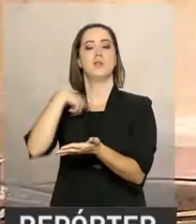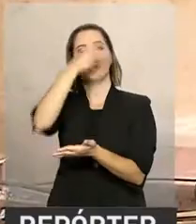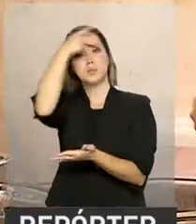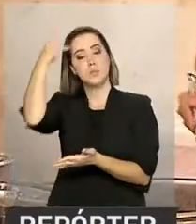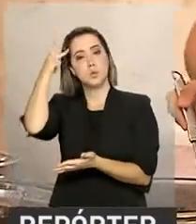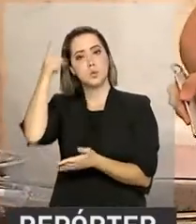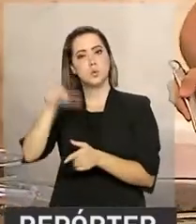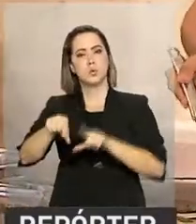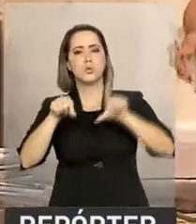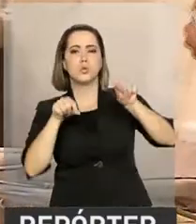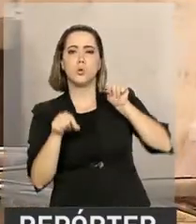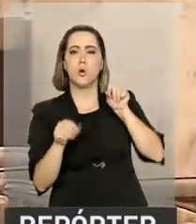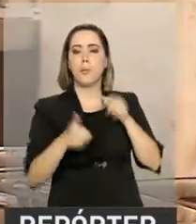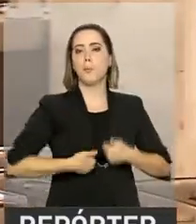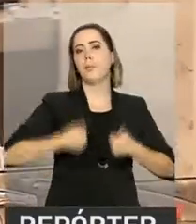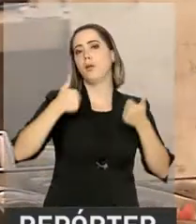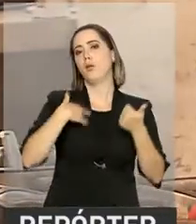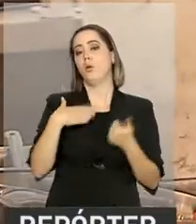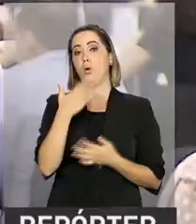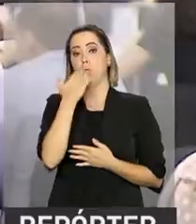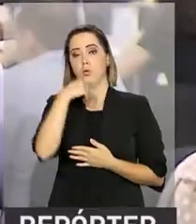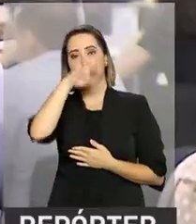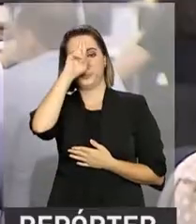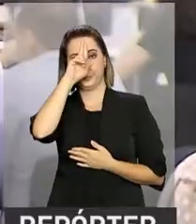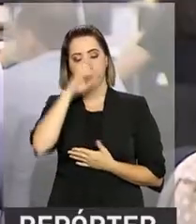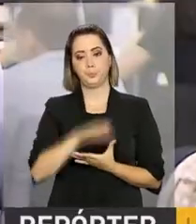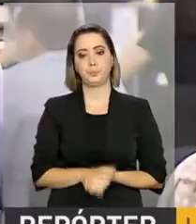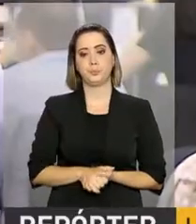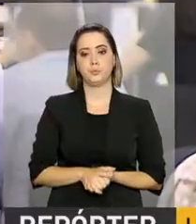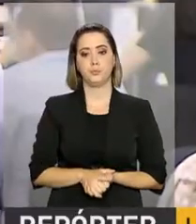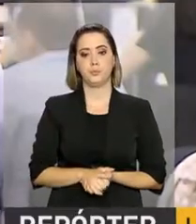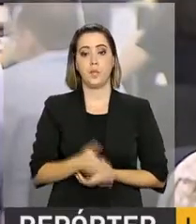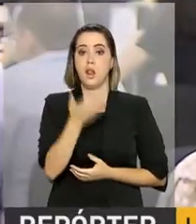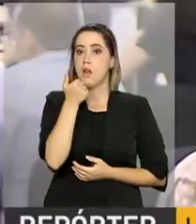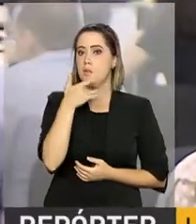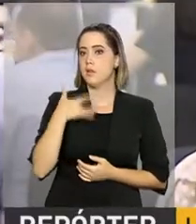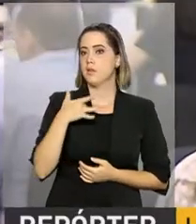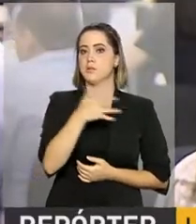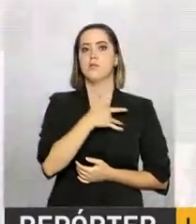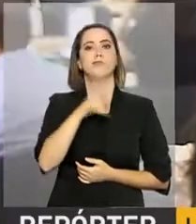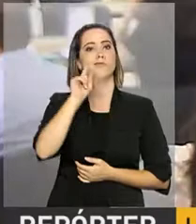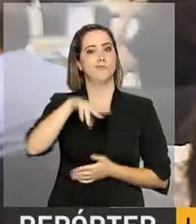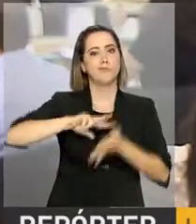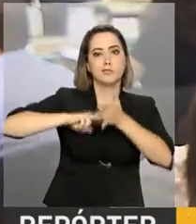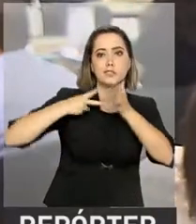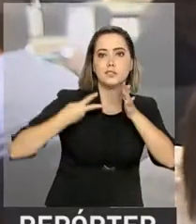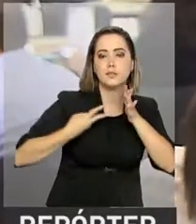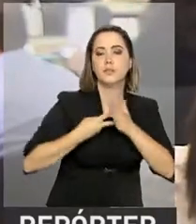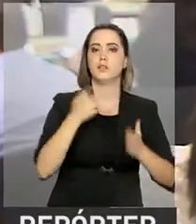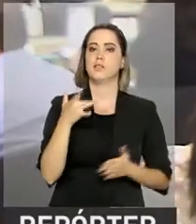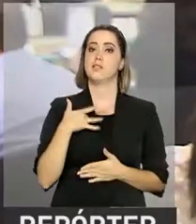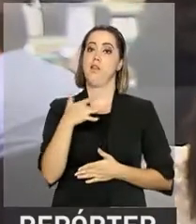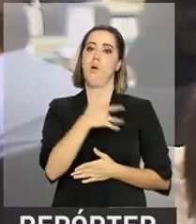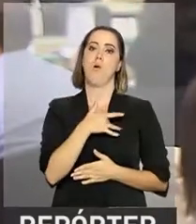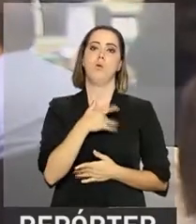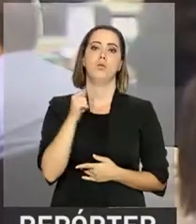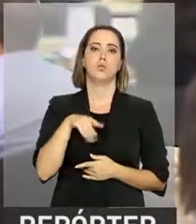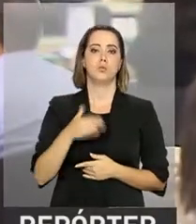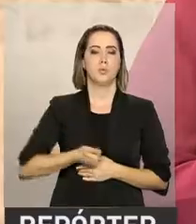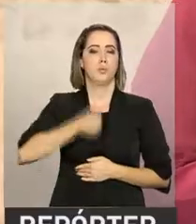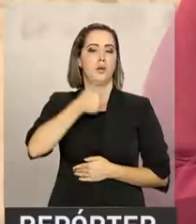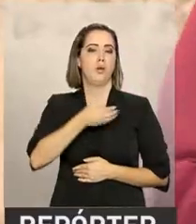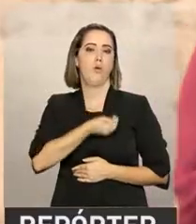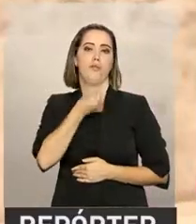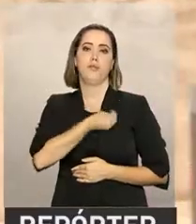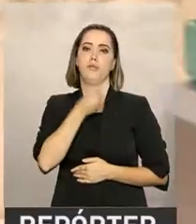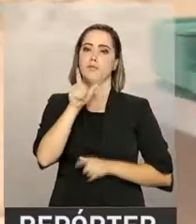fazem escolhas melhores na hora do almoço. A alimentação saudável para mim é saúde pura. Isso ganha qualidade de vida para o trabalhador.